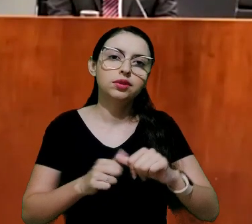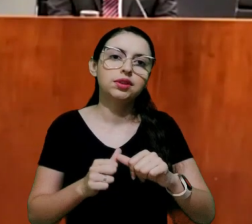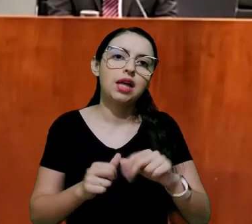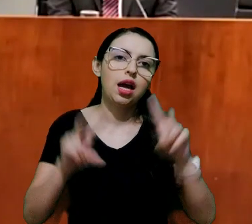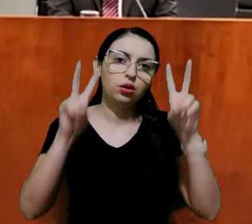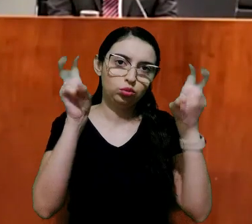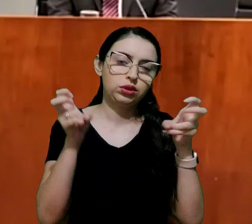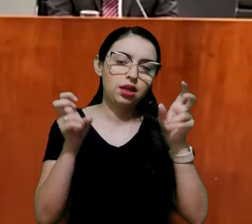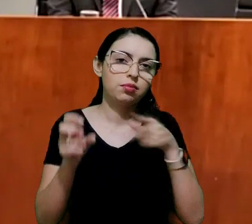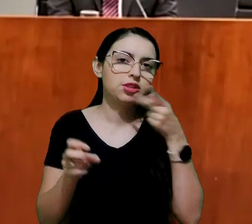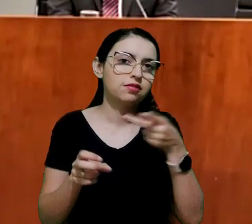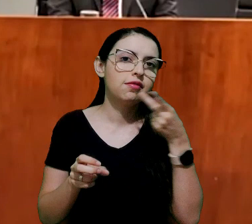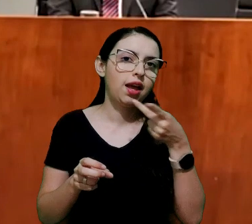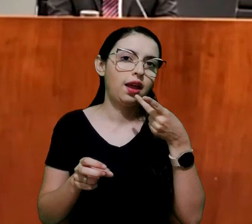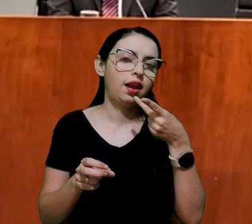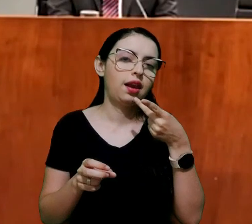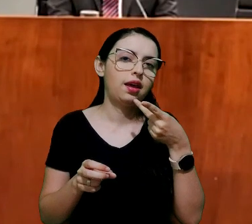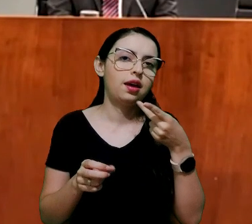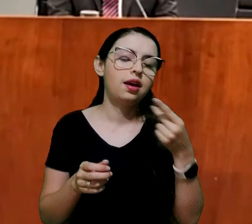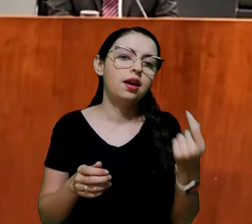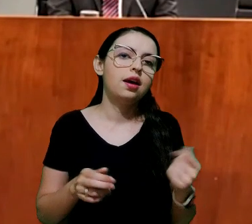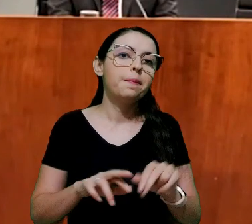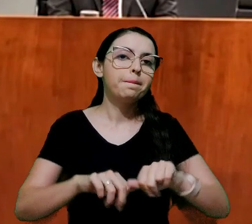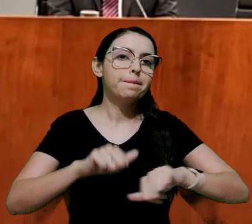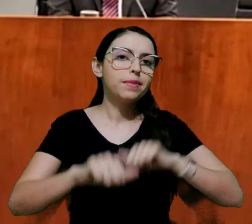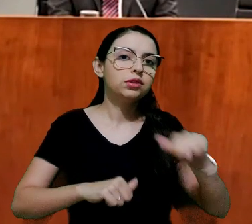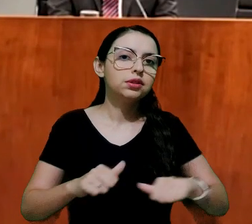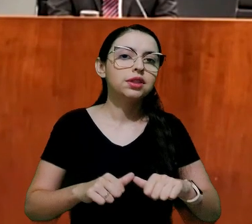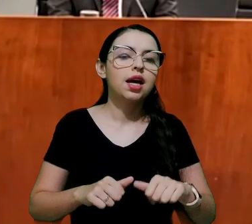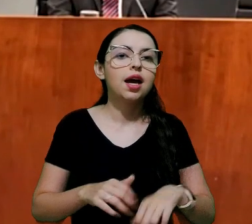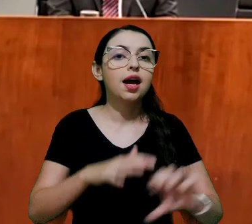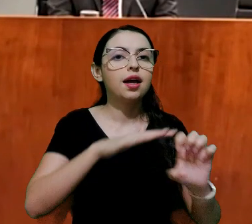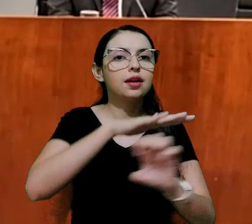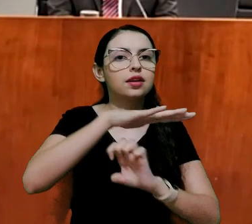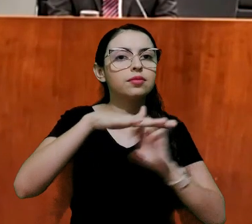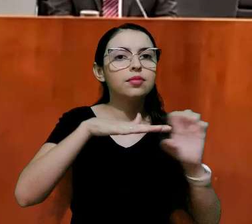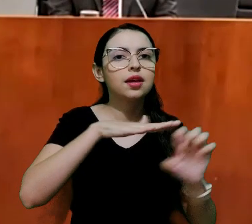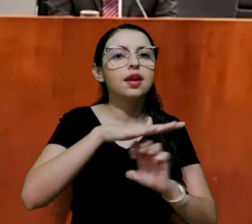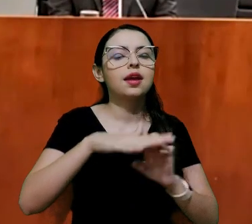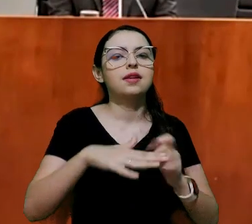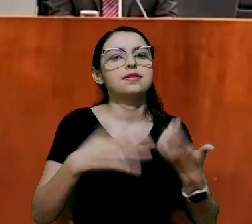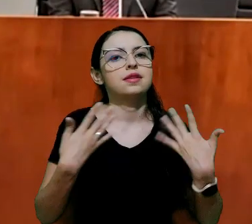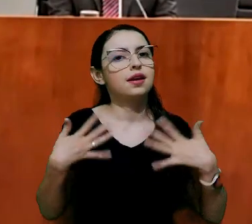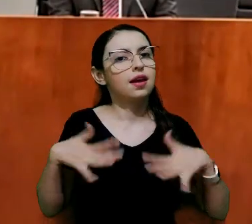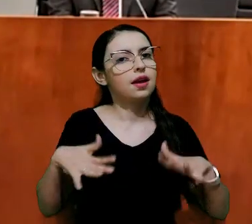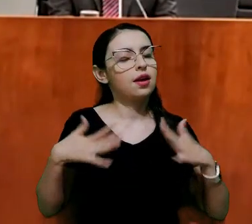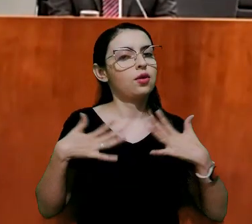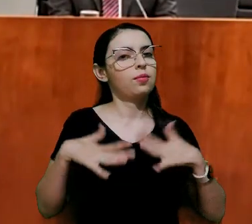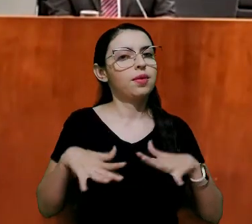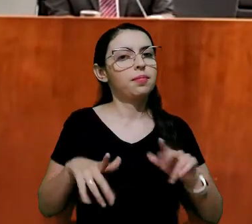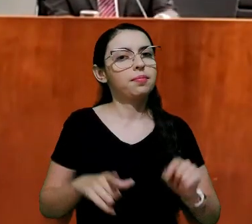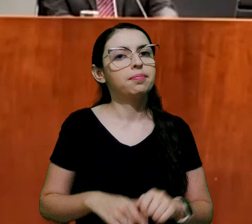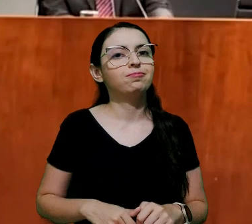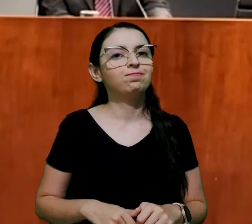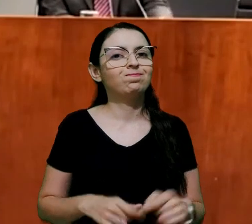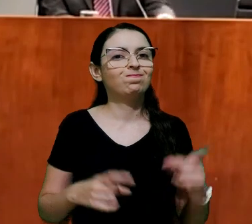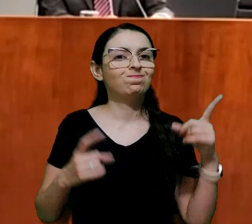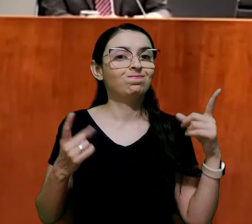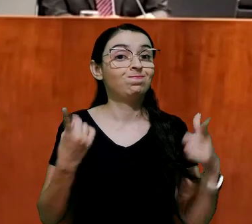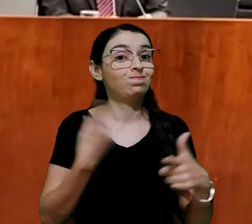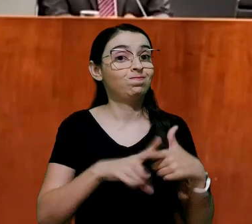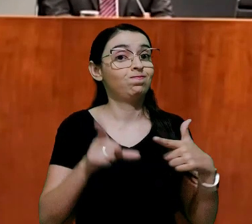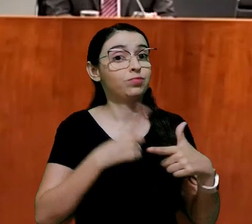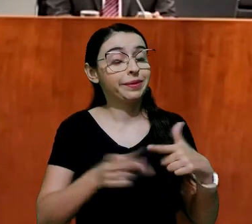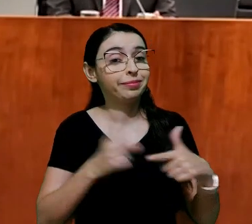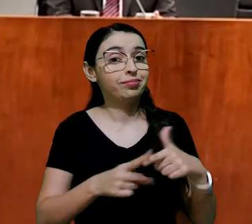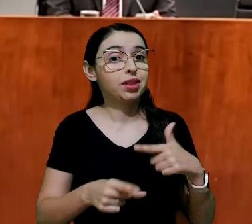quais a empresa deita a sua sombra. E aí, mais um problema. Porque nem